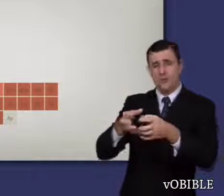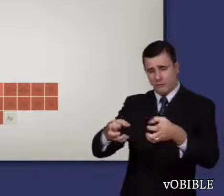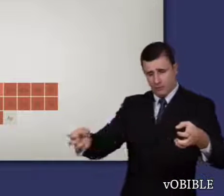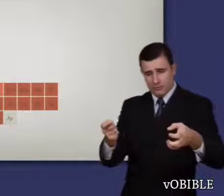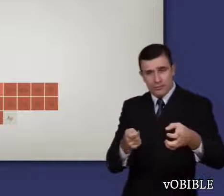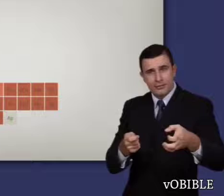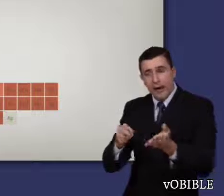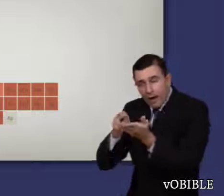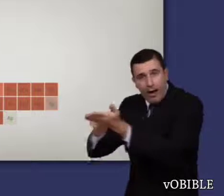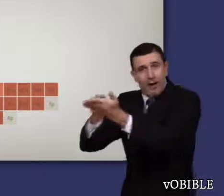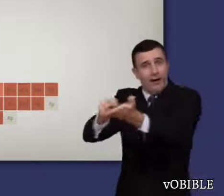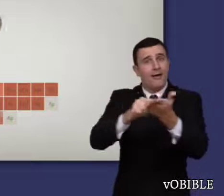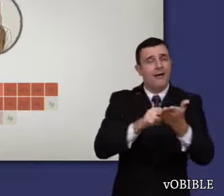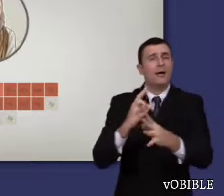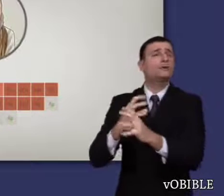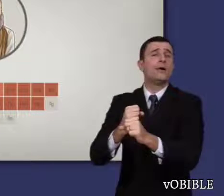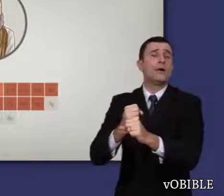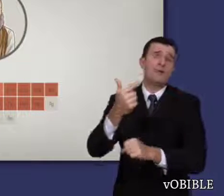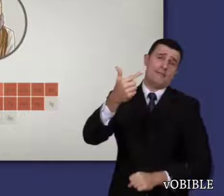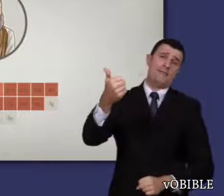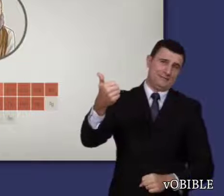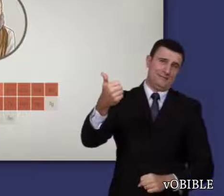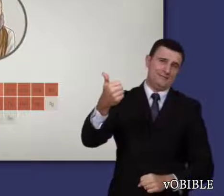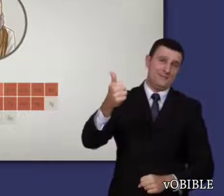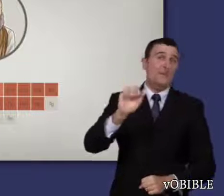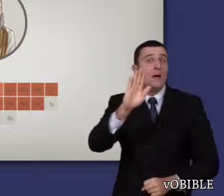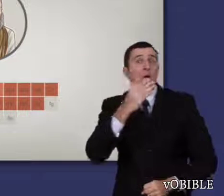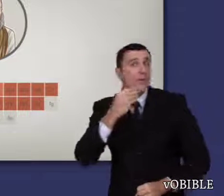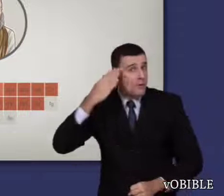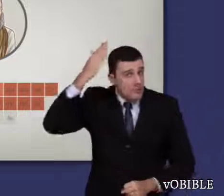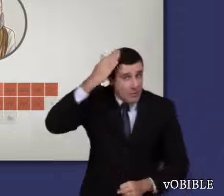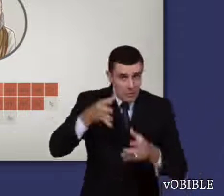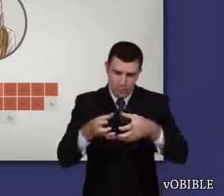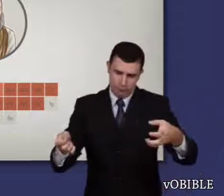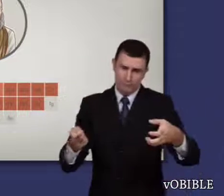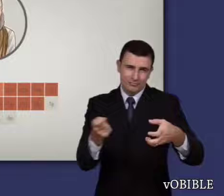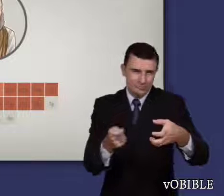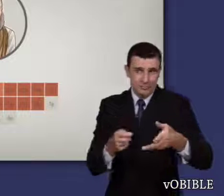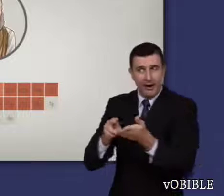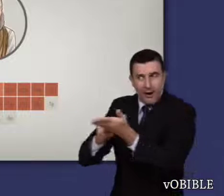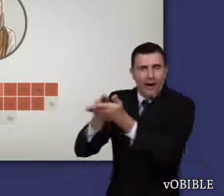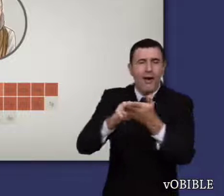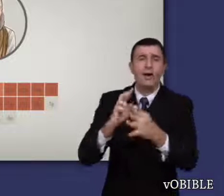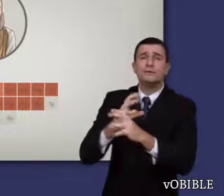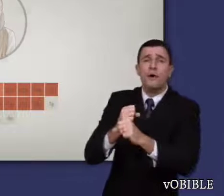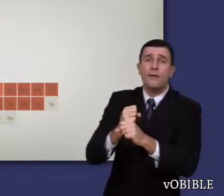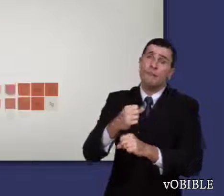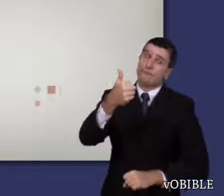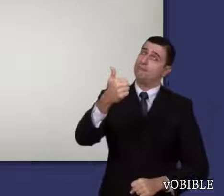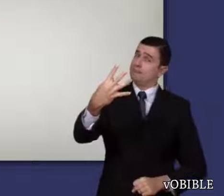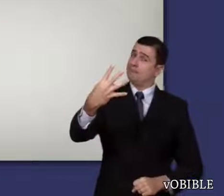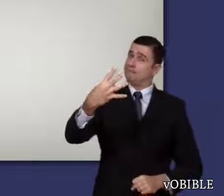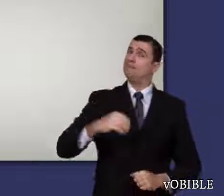que aparece é Romanos. O apóstolo Paulo escreveu 14 dessas cartas, incluindo Romanos.